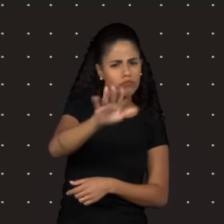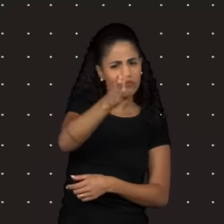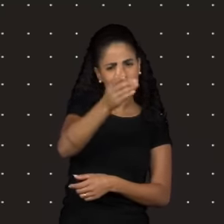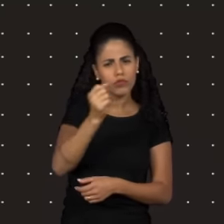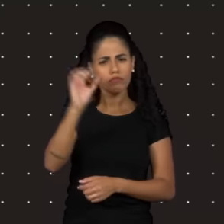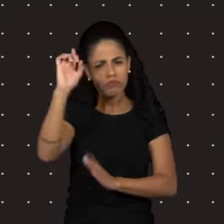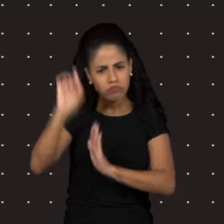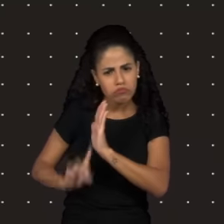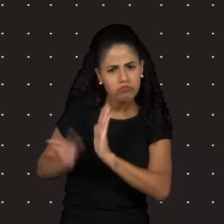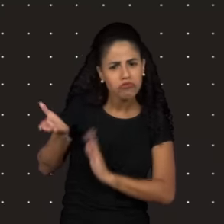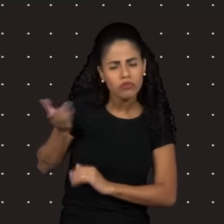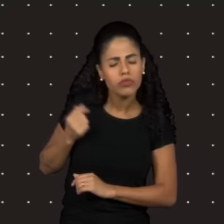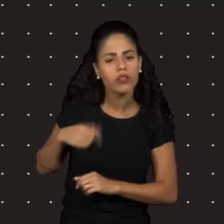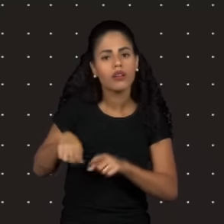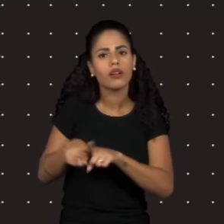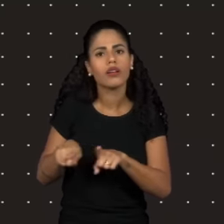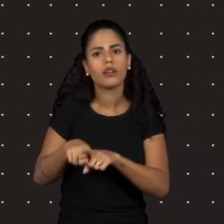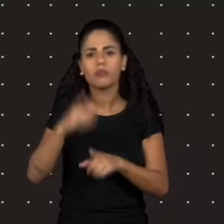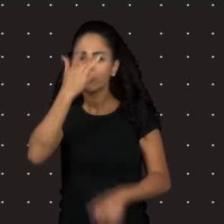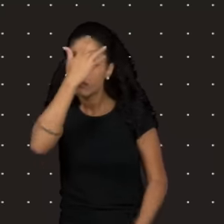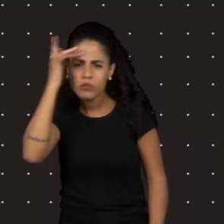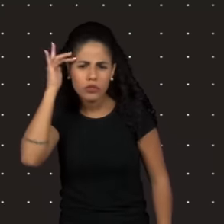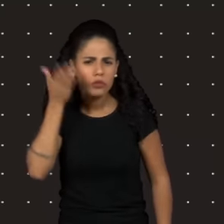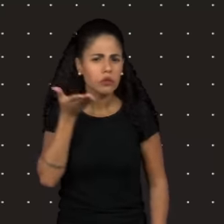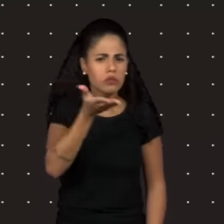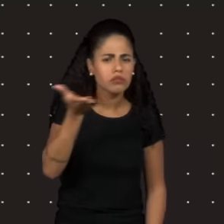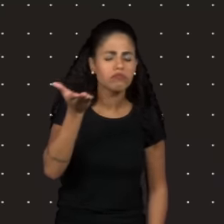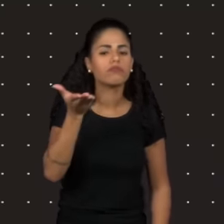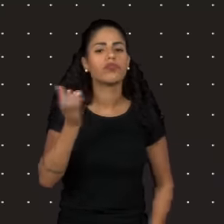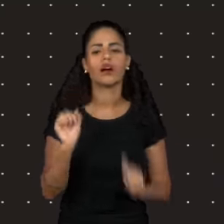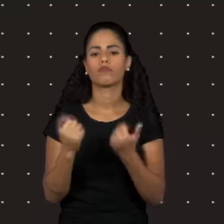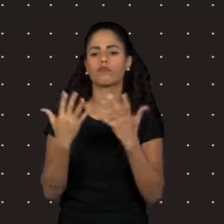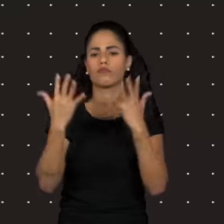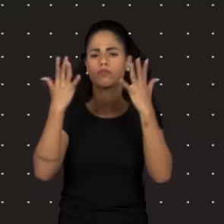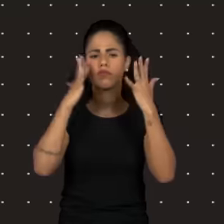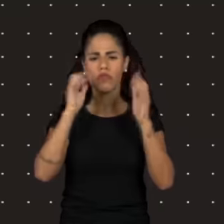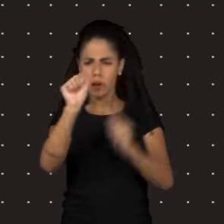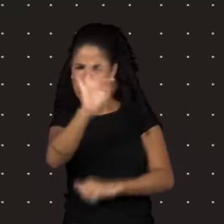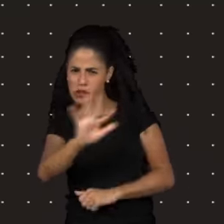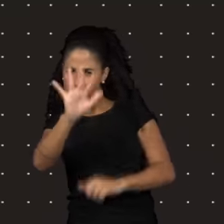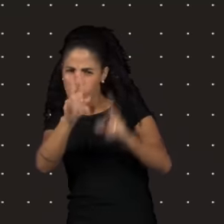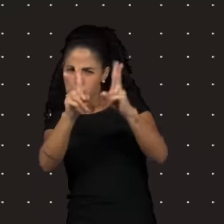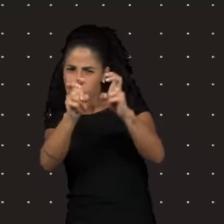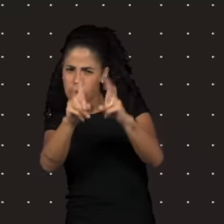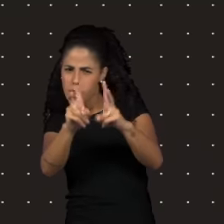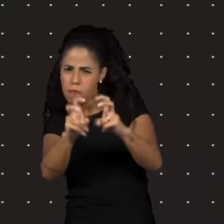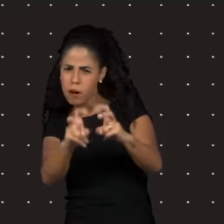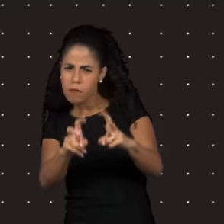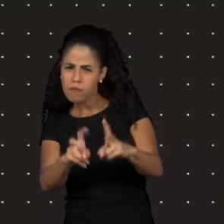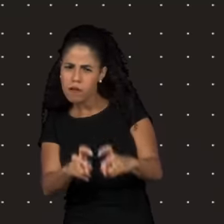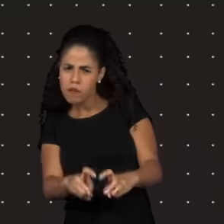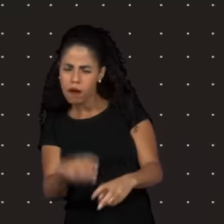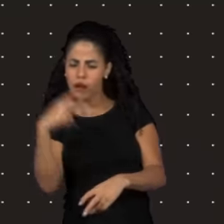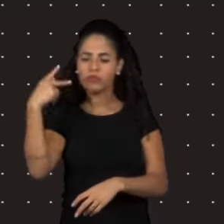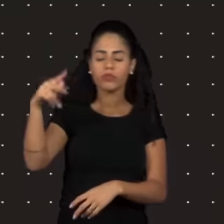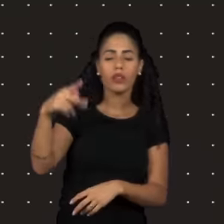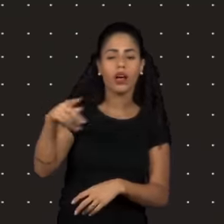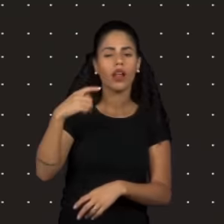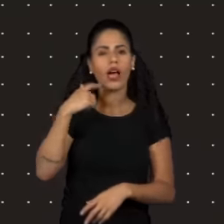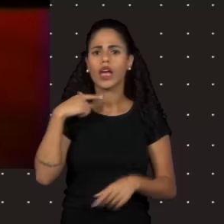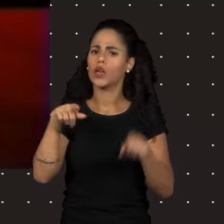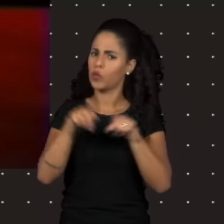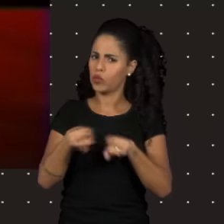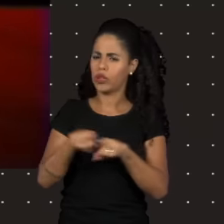época como vamos fazer um raio-x dela. E fizeram. Claro que eu